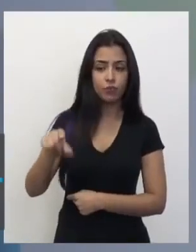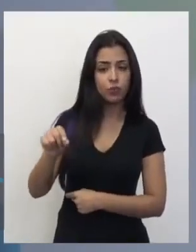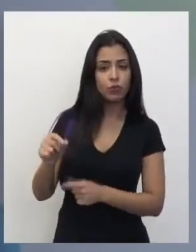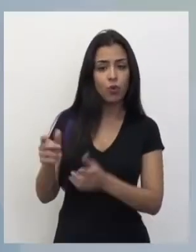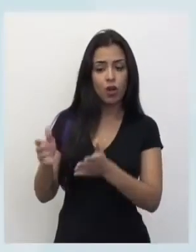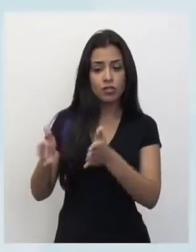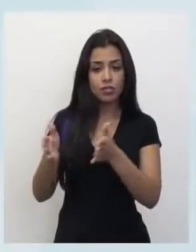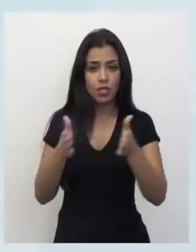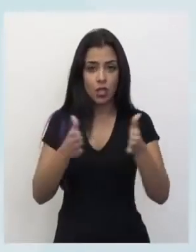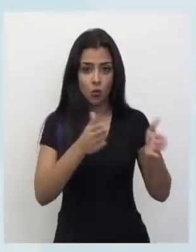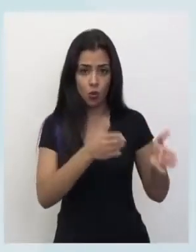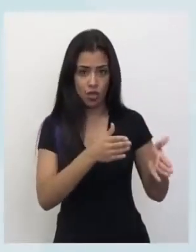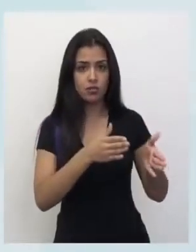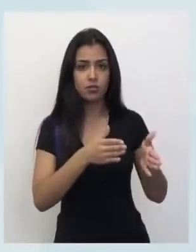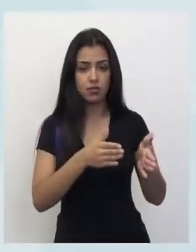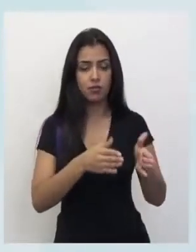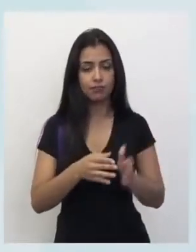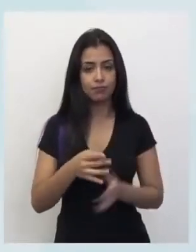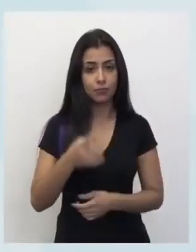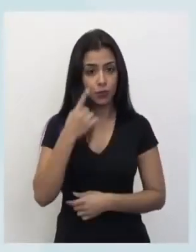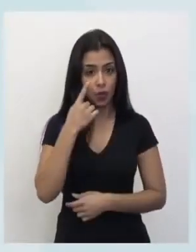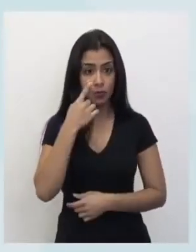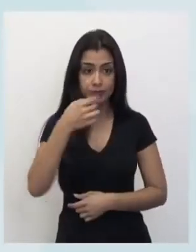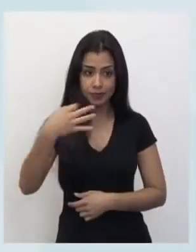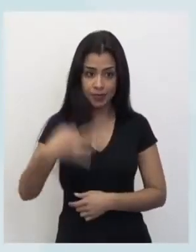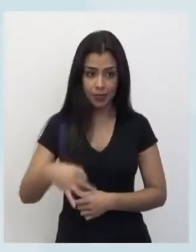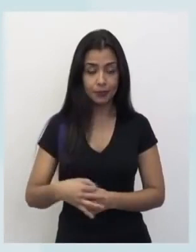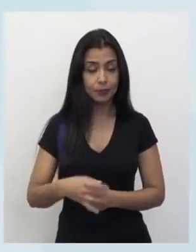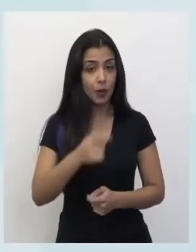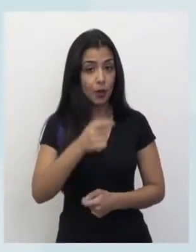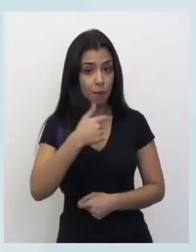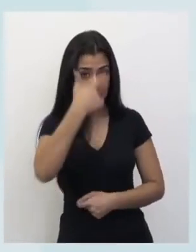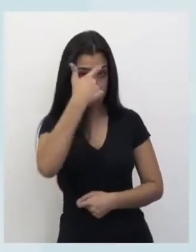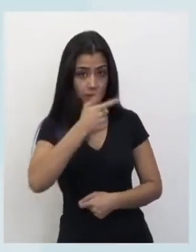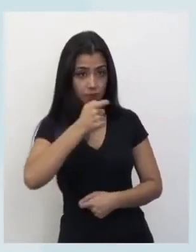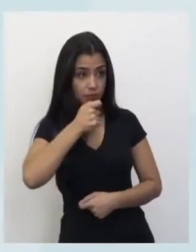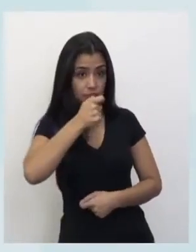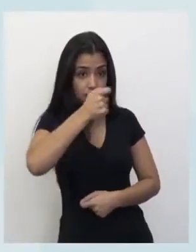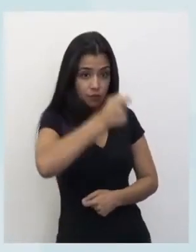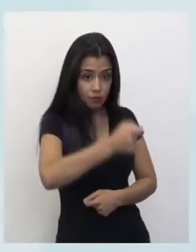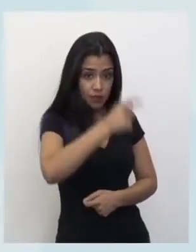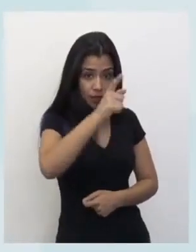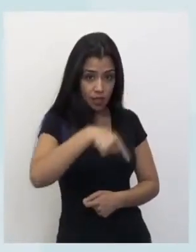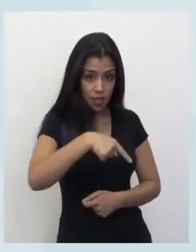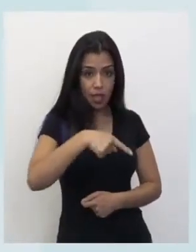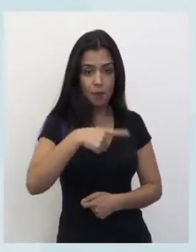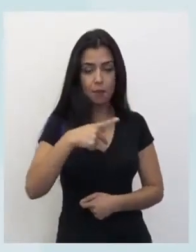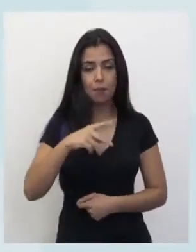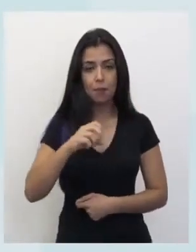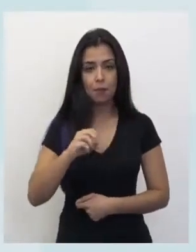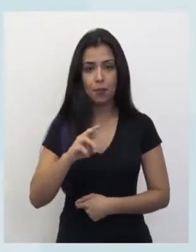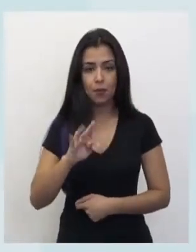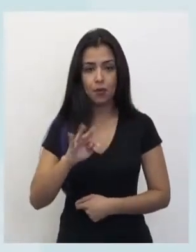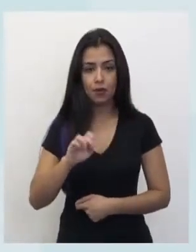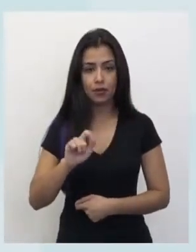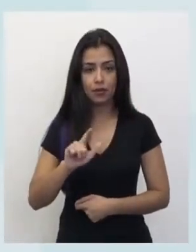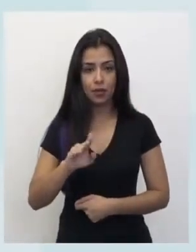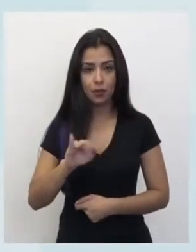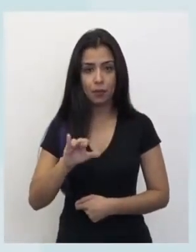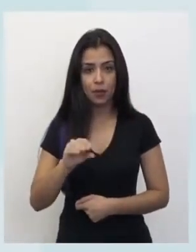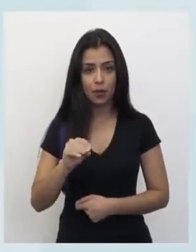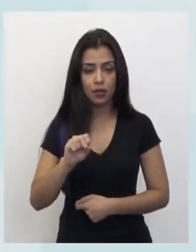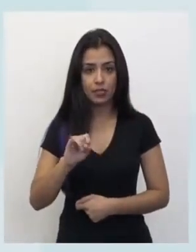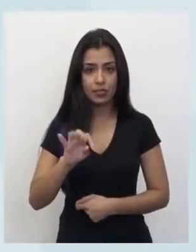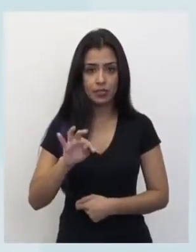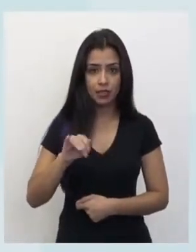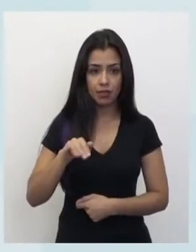sequência aí da nossa entrevista. Realmente, foi o entrevistador, quem fez a entrevista, então foi através do portal Biosistemas, né?